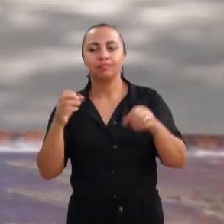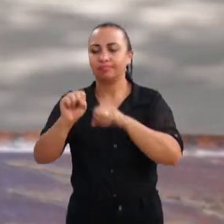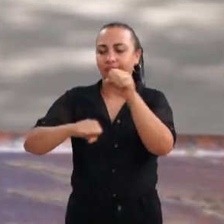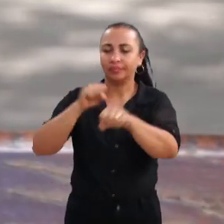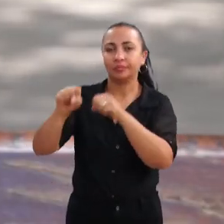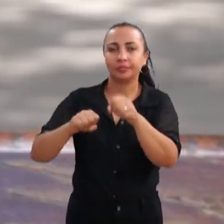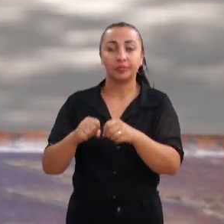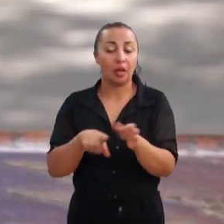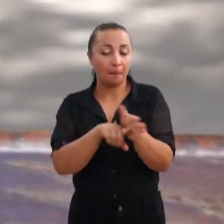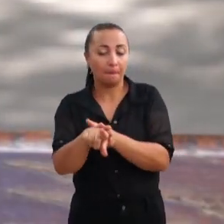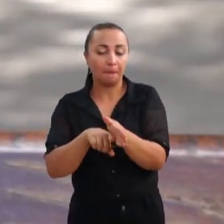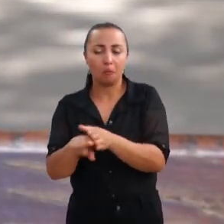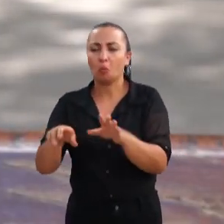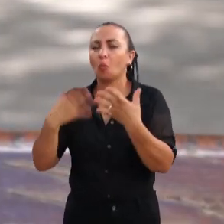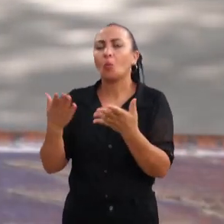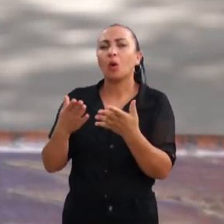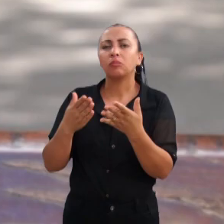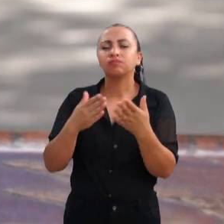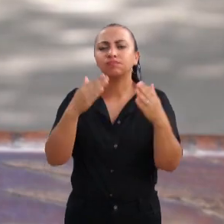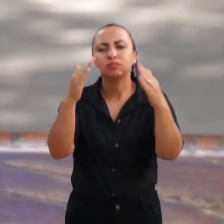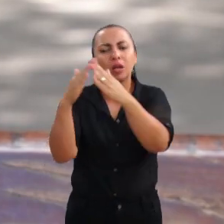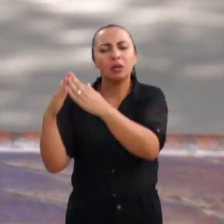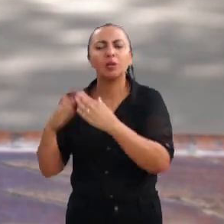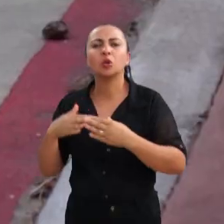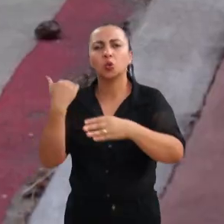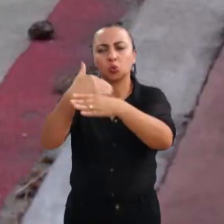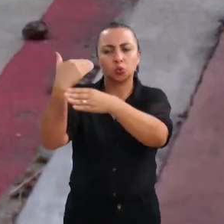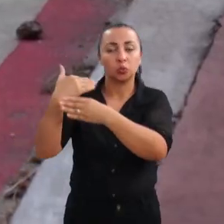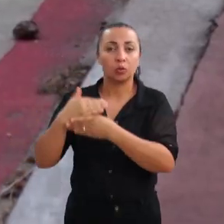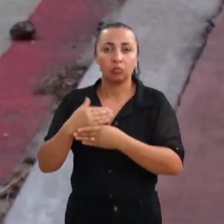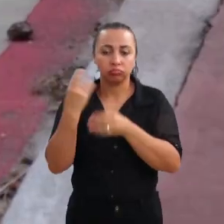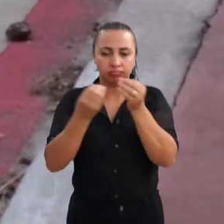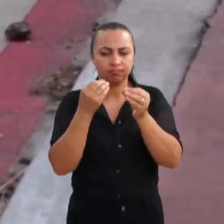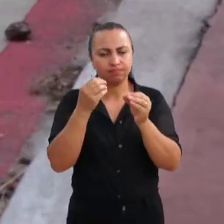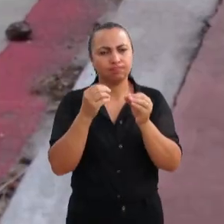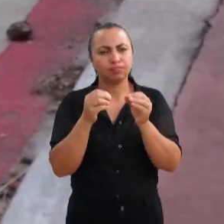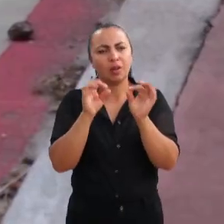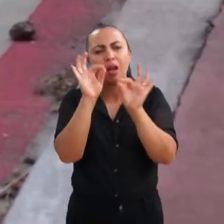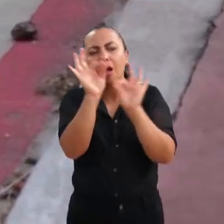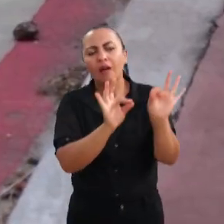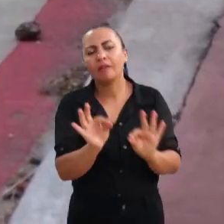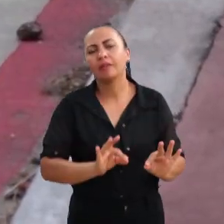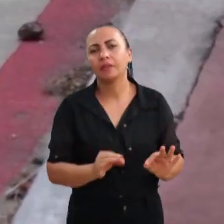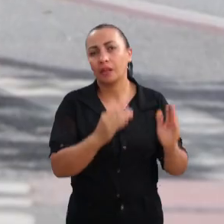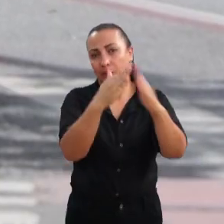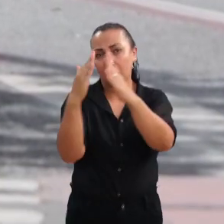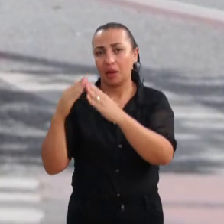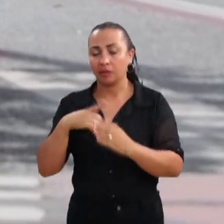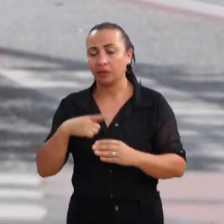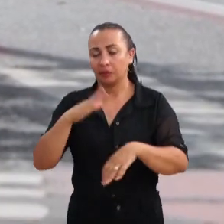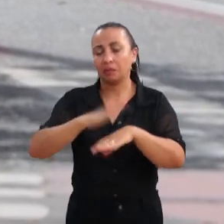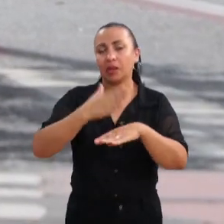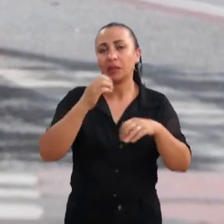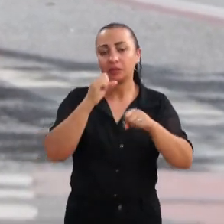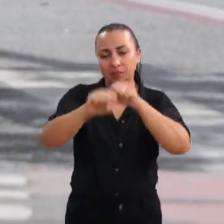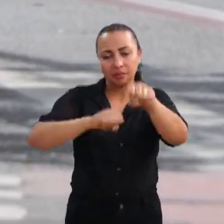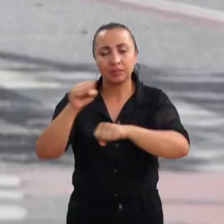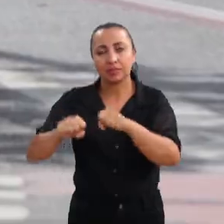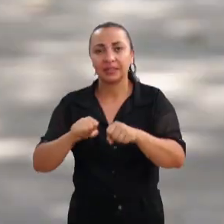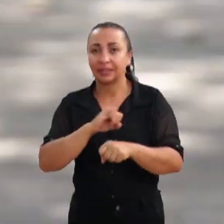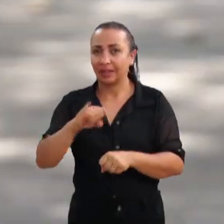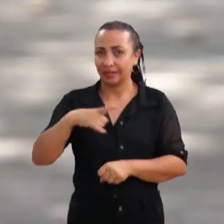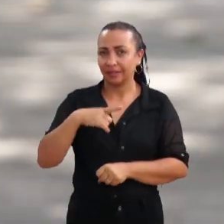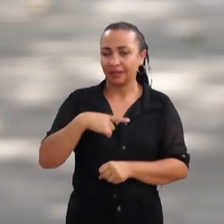pesquisar qual o padrão de distribuição dessa infraestrutura. Qual o perfil desses bairros que estão sendo mais atendidos,